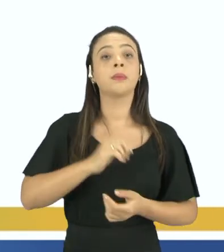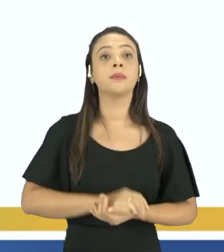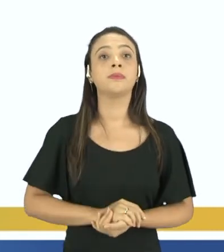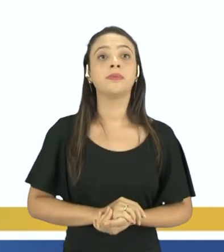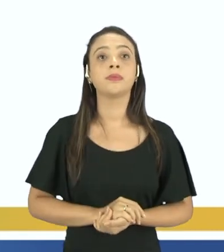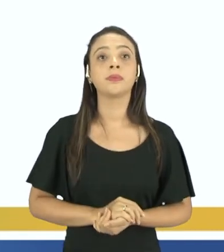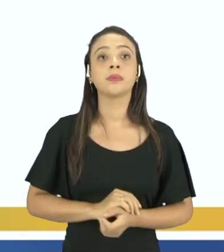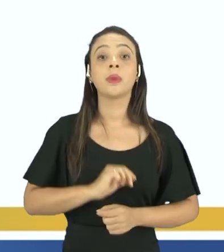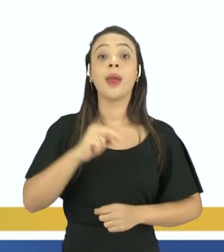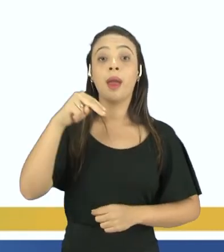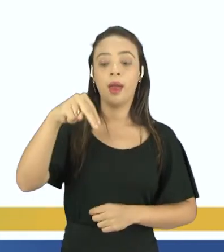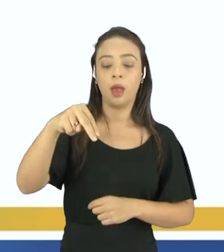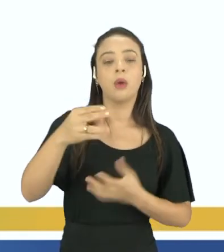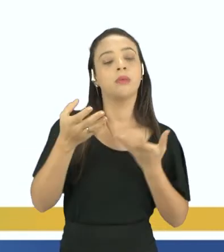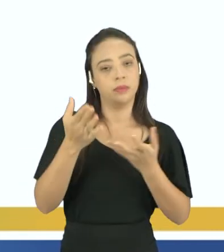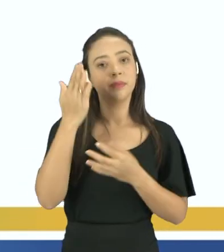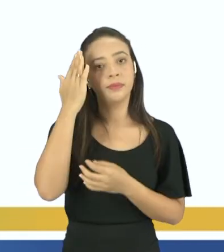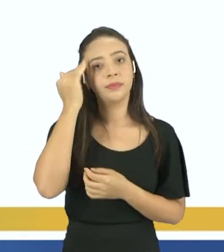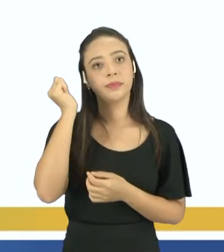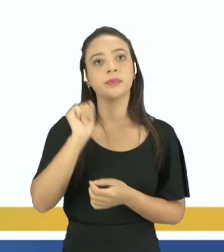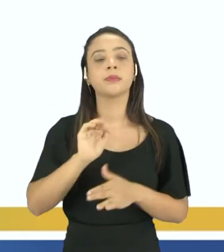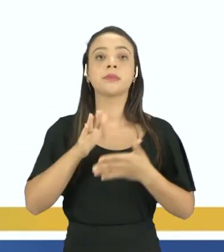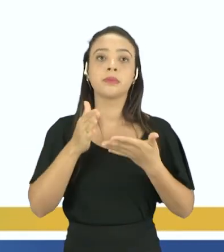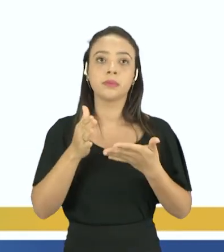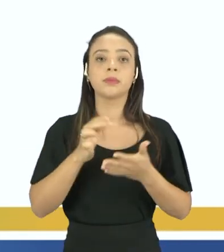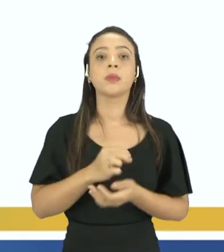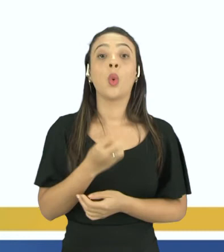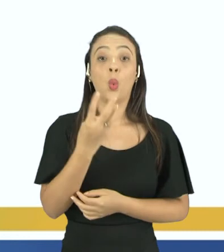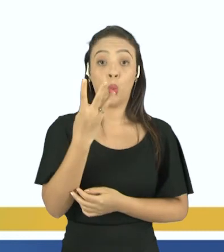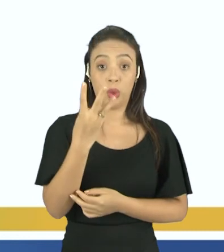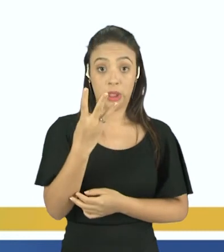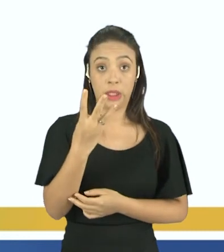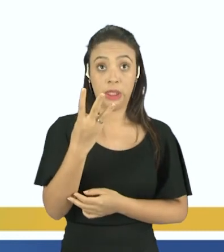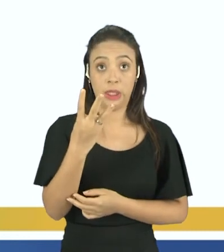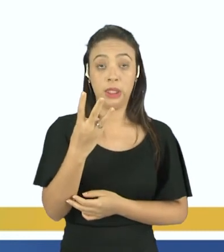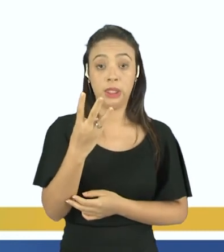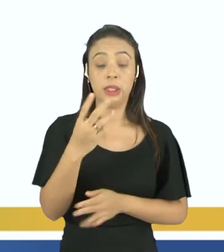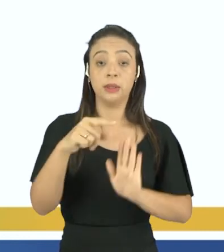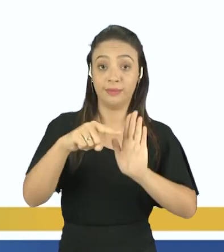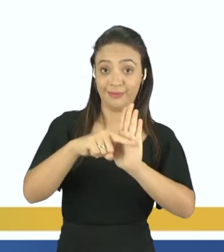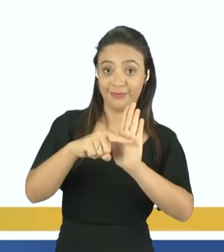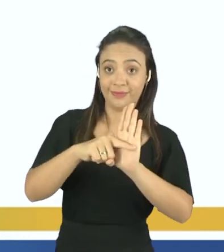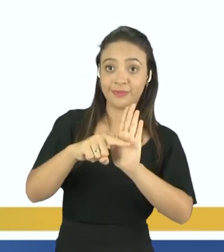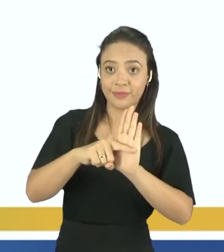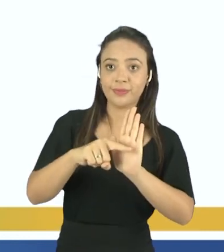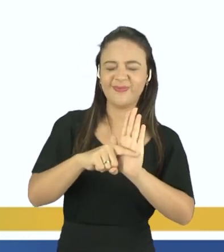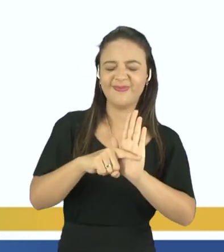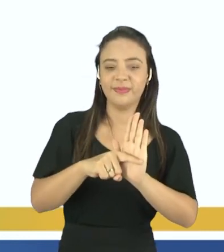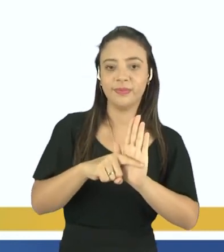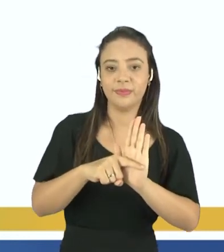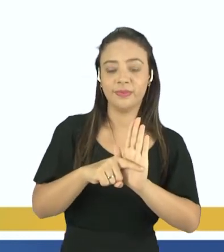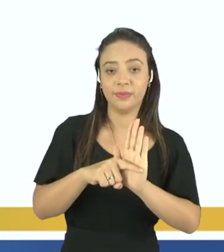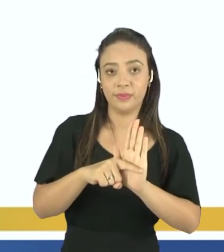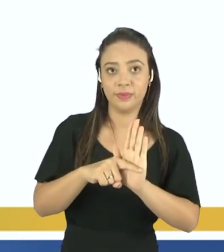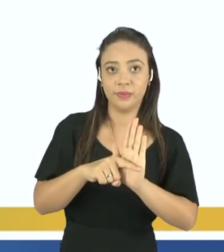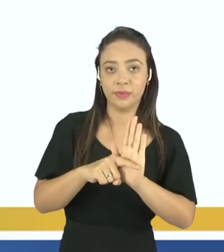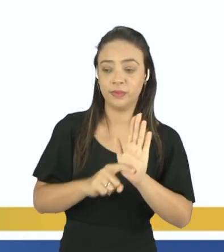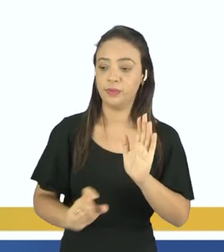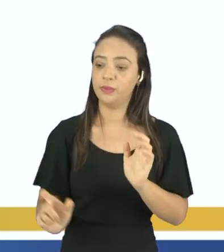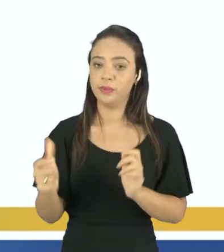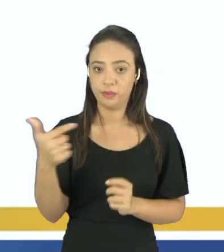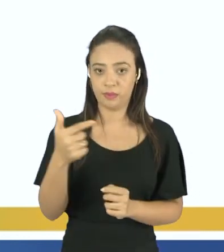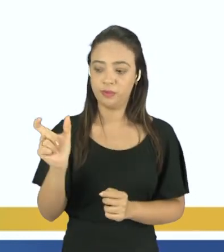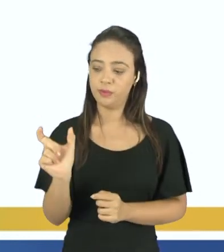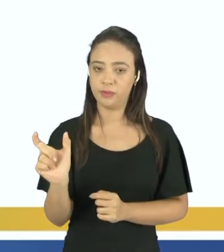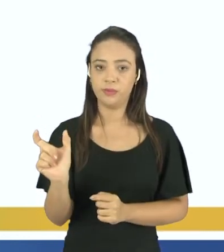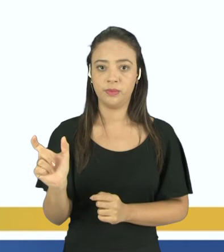aí é a letrinha n Então nós vamos pegar esse três aí que tá pose que tá negativo né lá do segundo membro